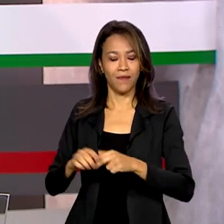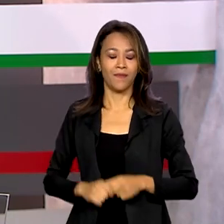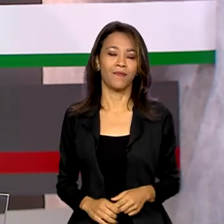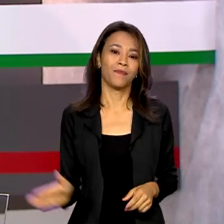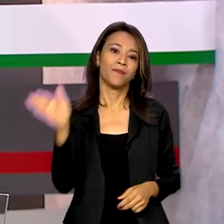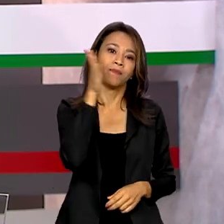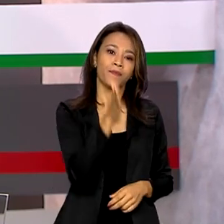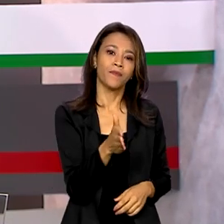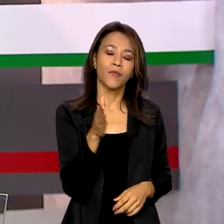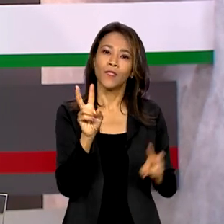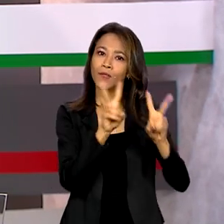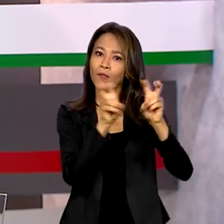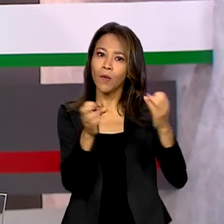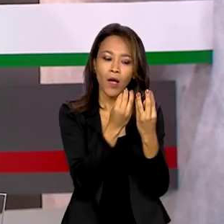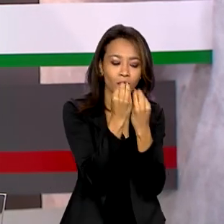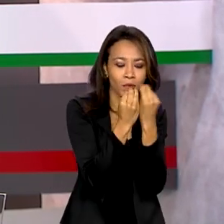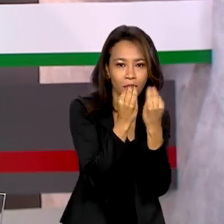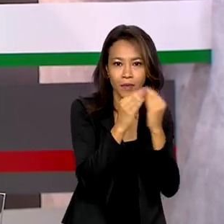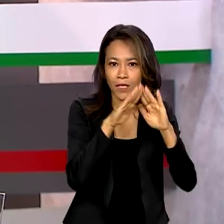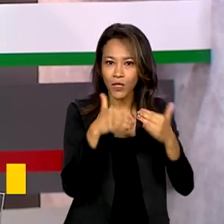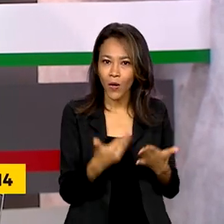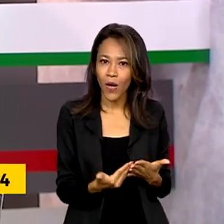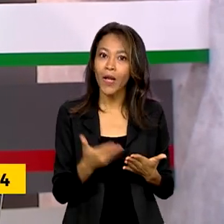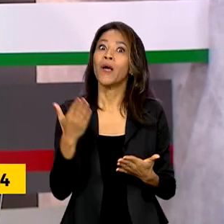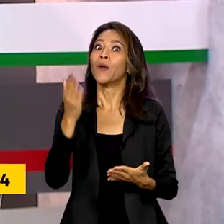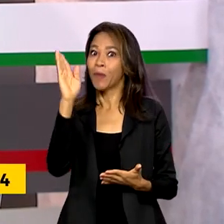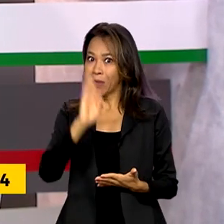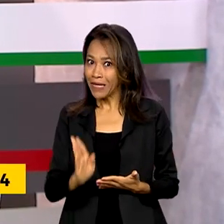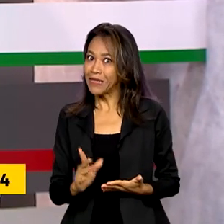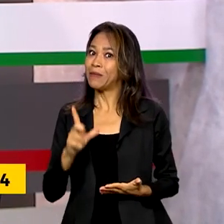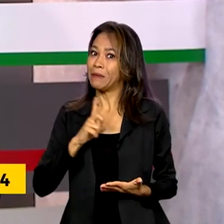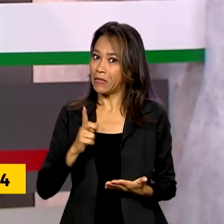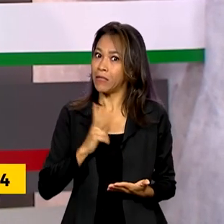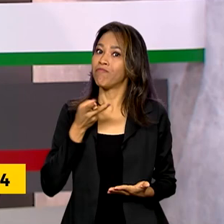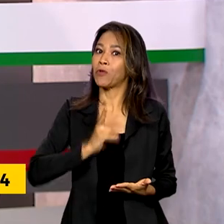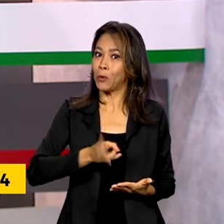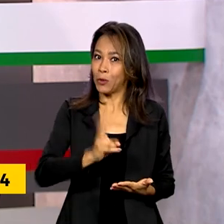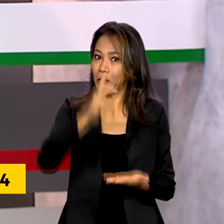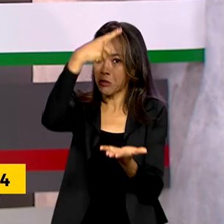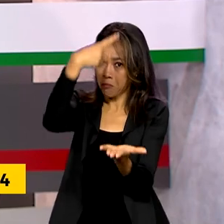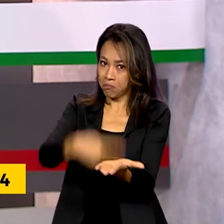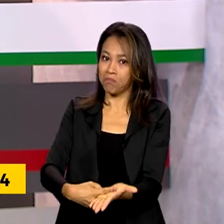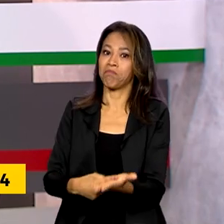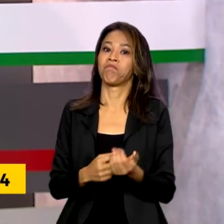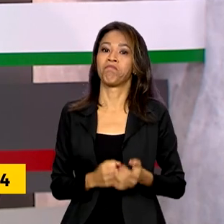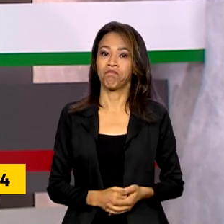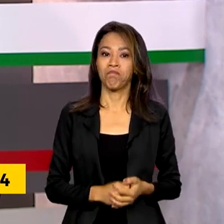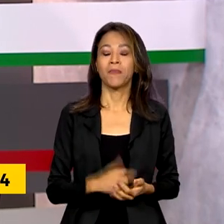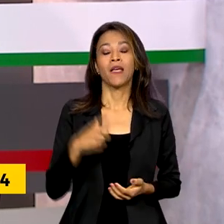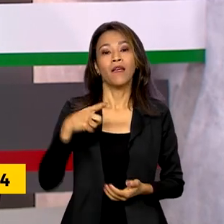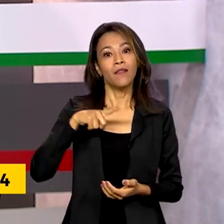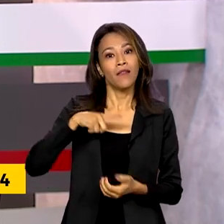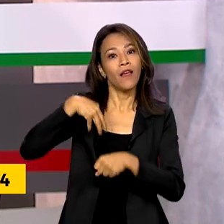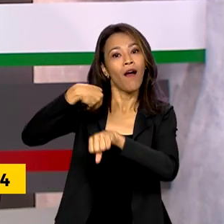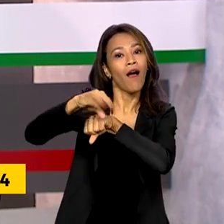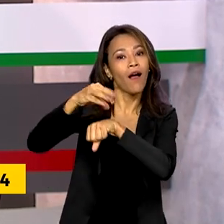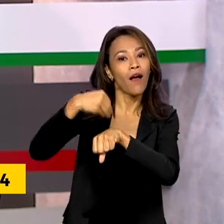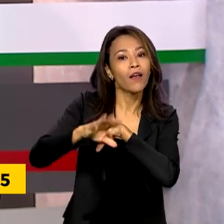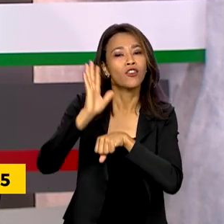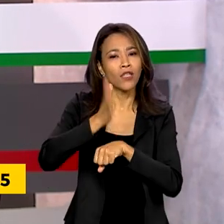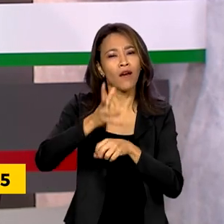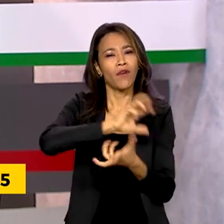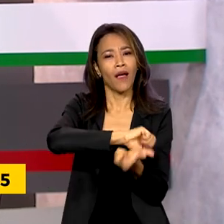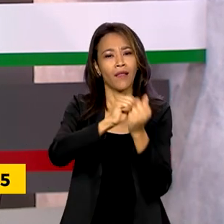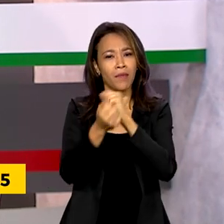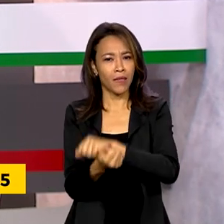Quando o assunto é merenda, o Brasil fez o dever de casa e tem a receita. O Programa Nacional de Merenda Escolar já foi adaptado